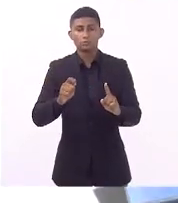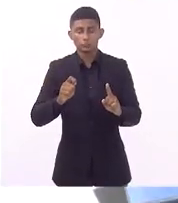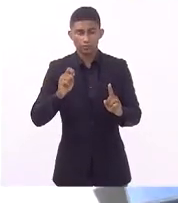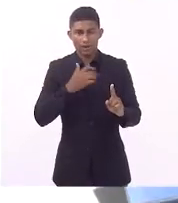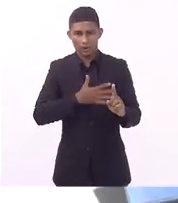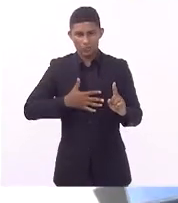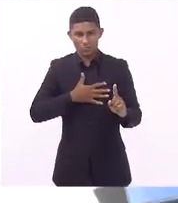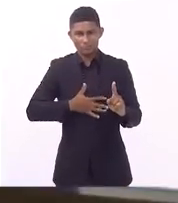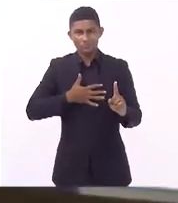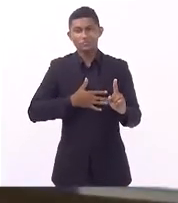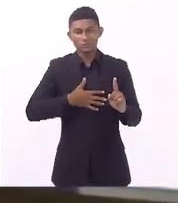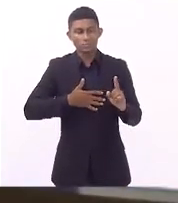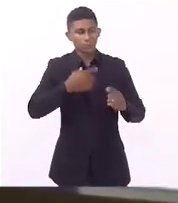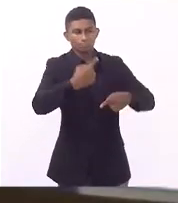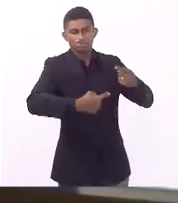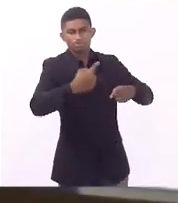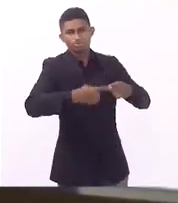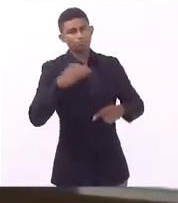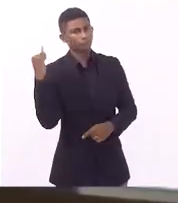E